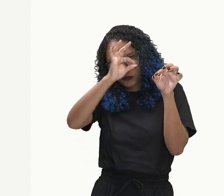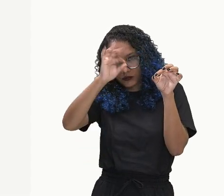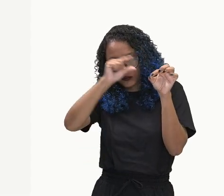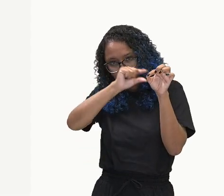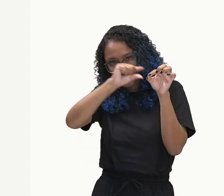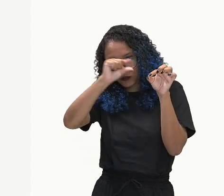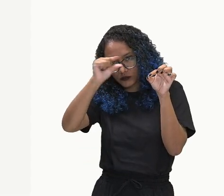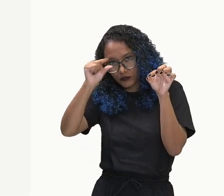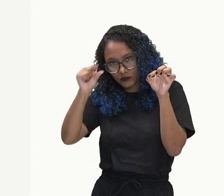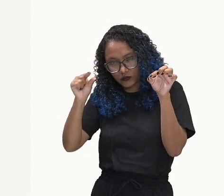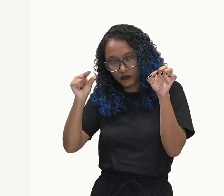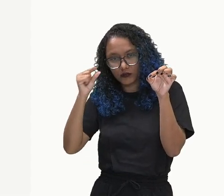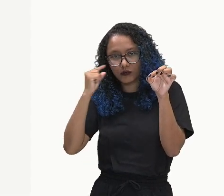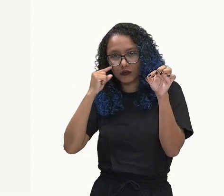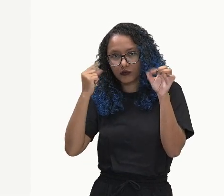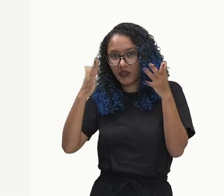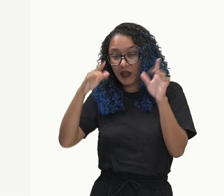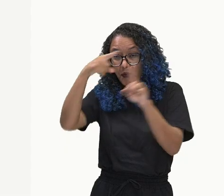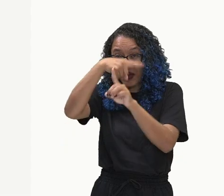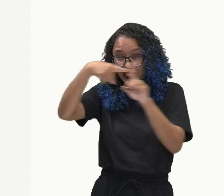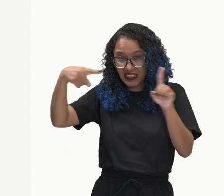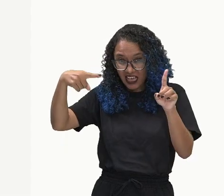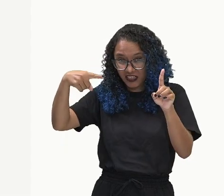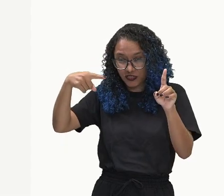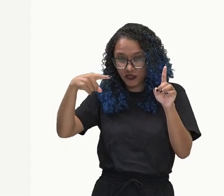a possibilidade da fecundação